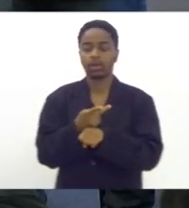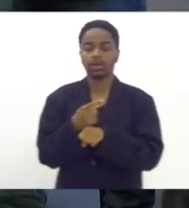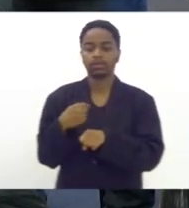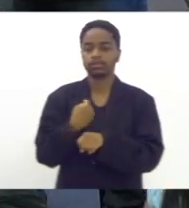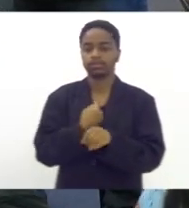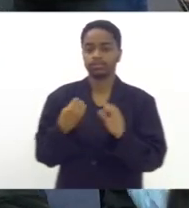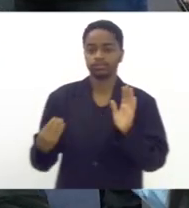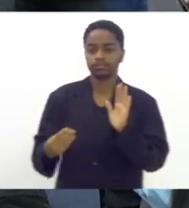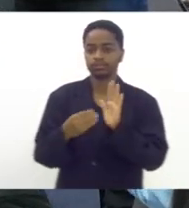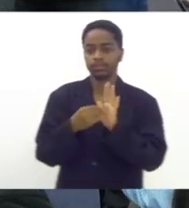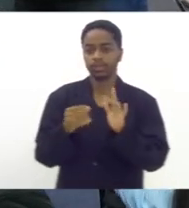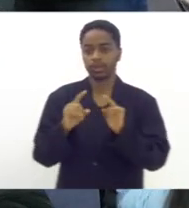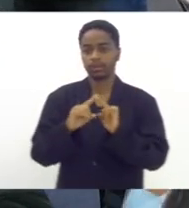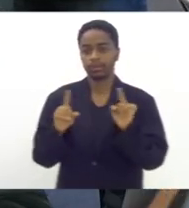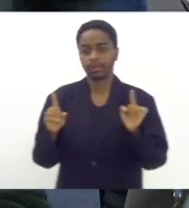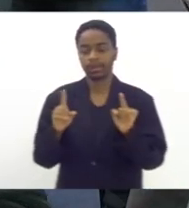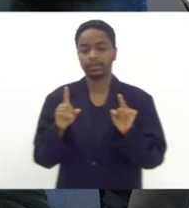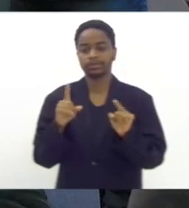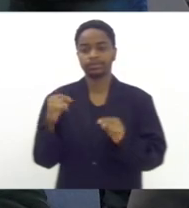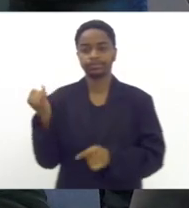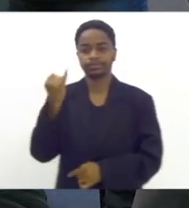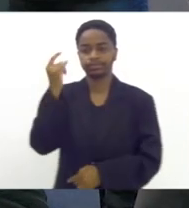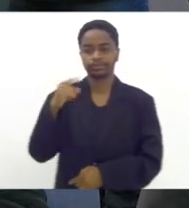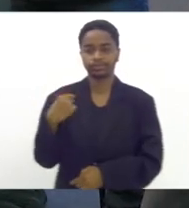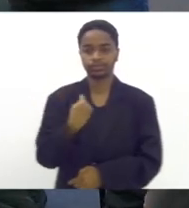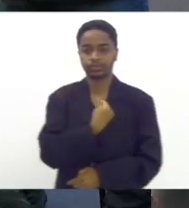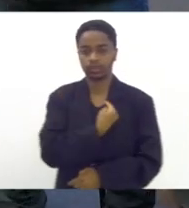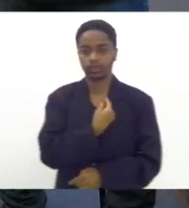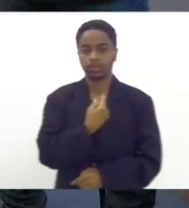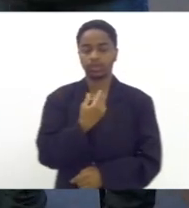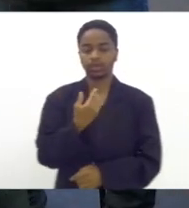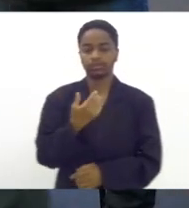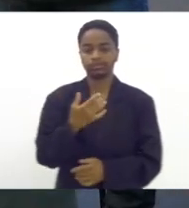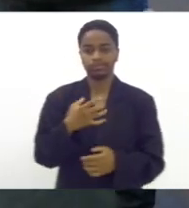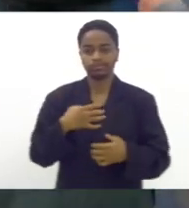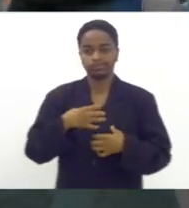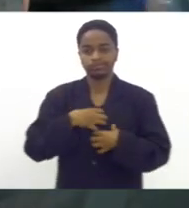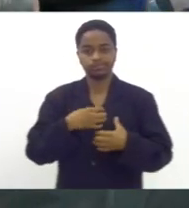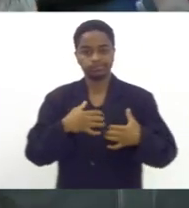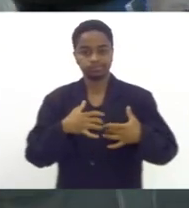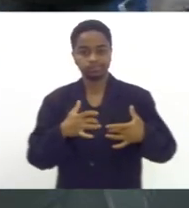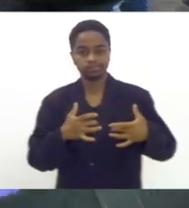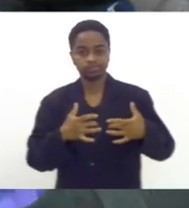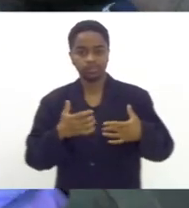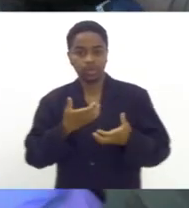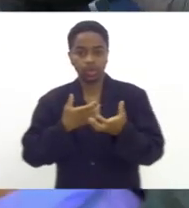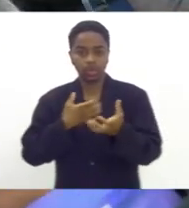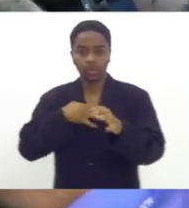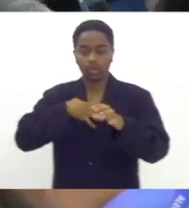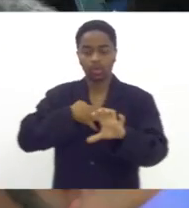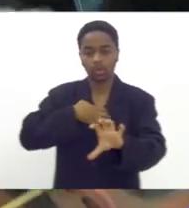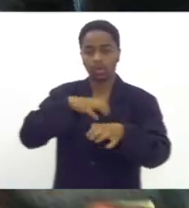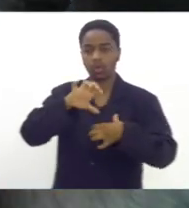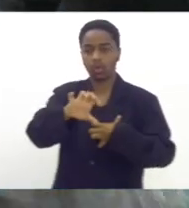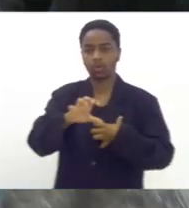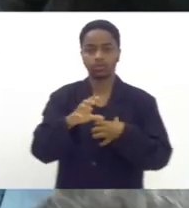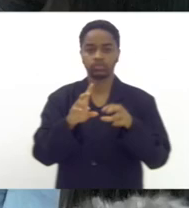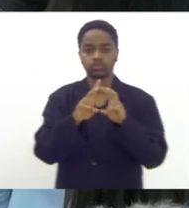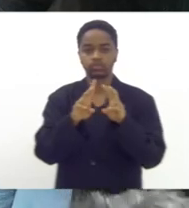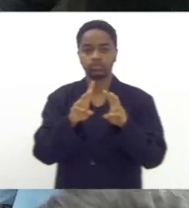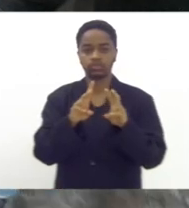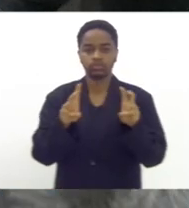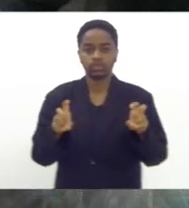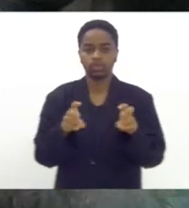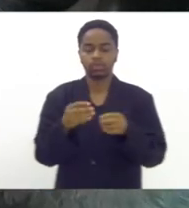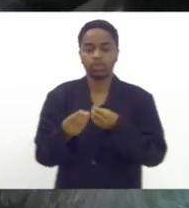mas para que nós compartilhemos da dor e só um pouco consigamos